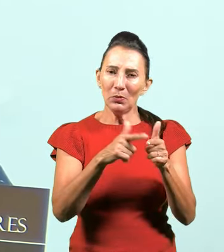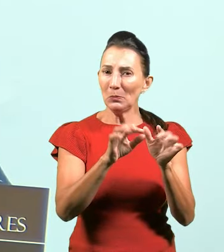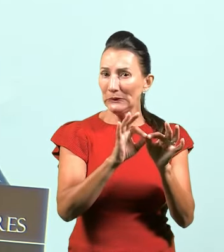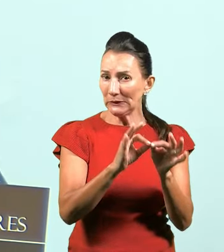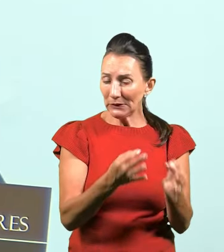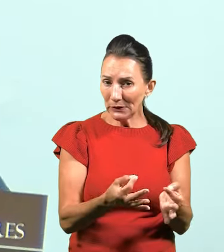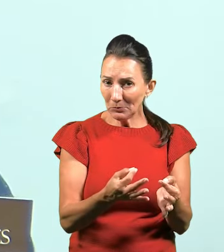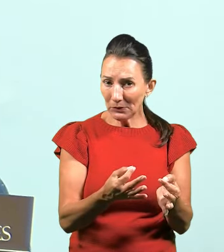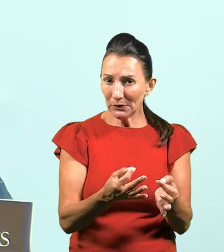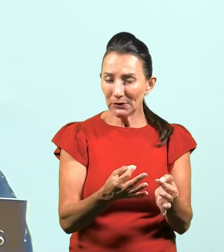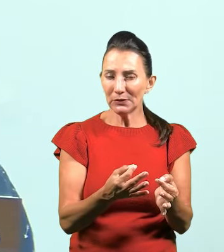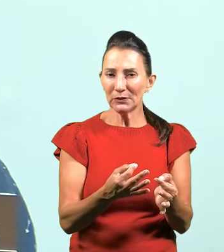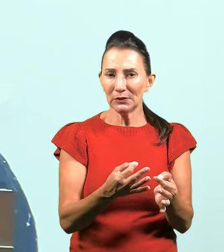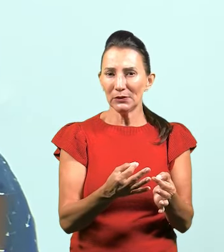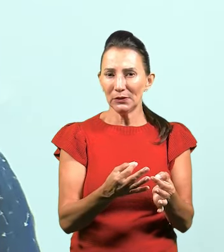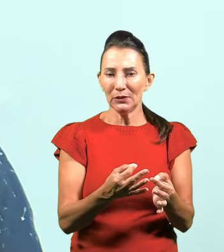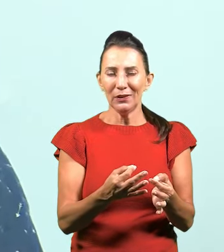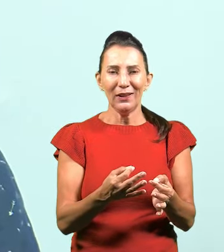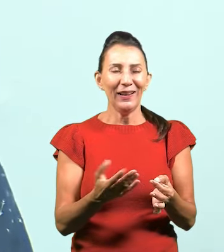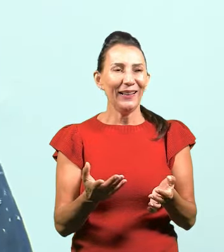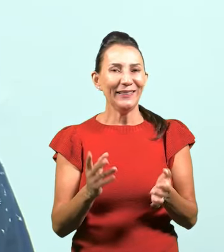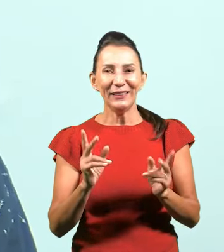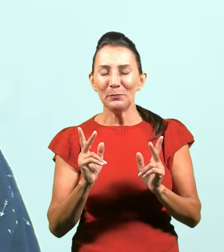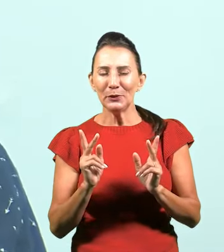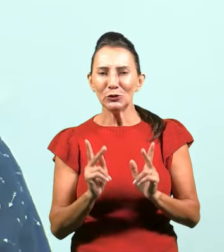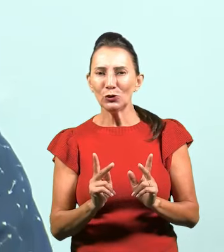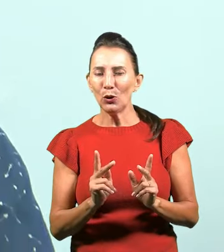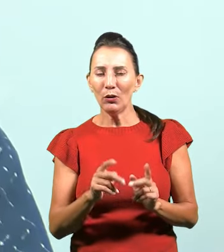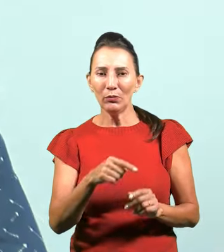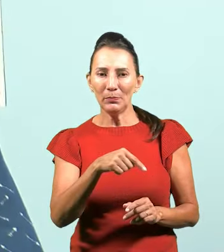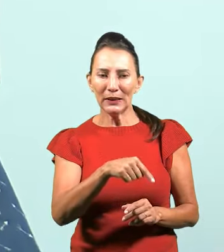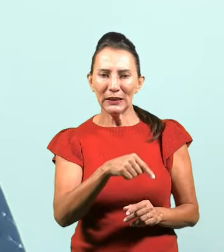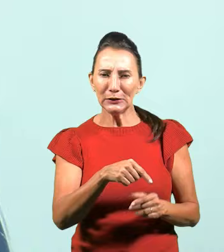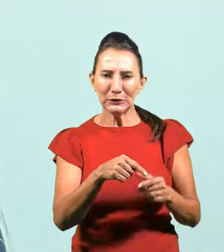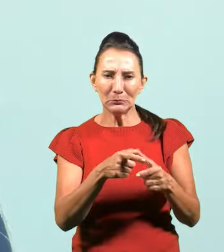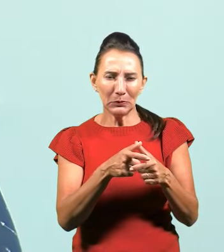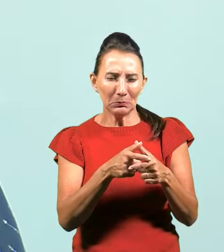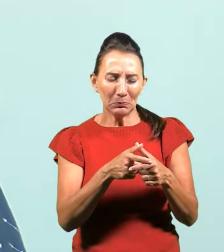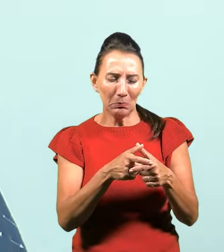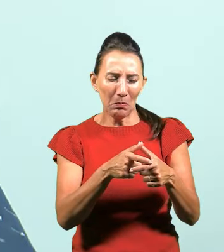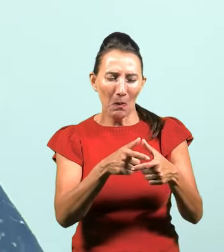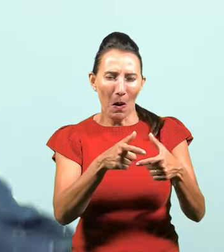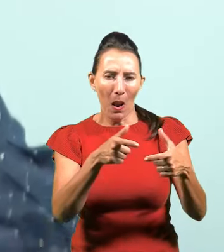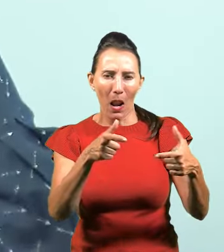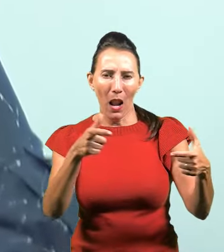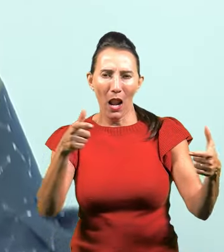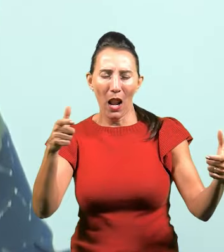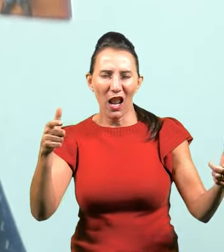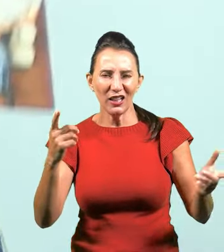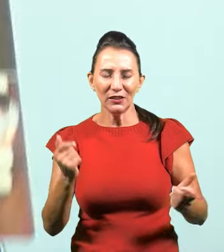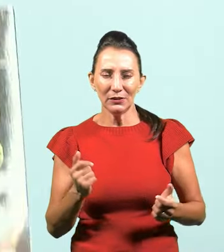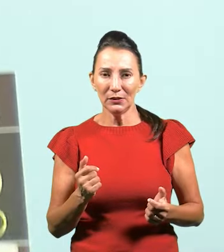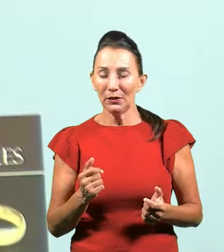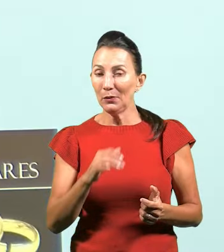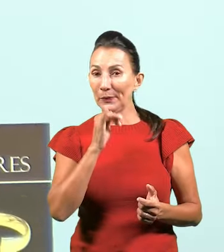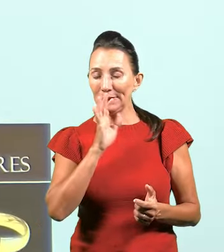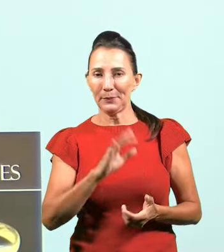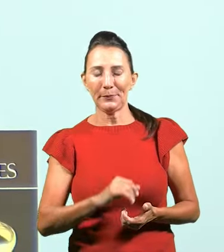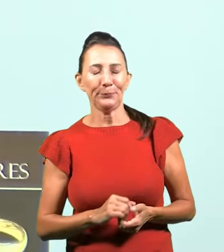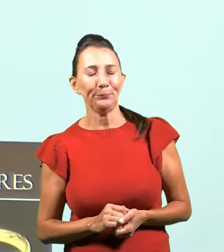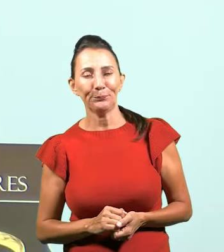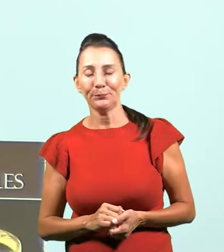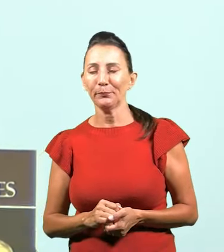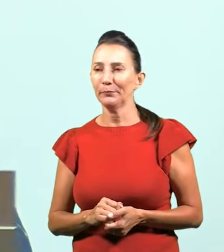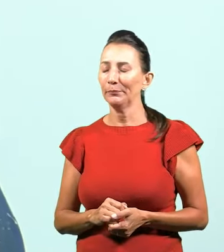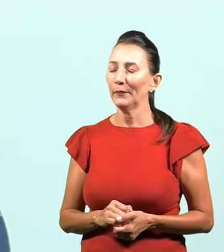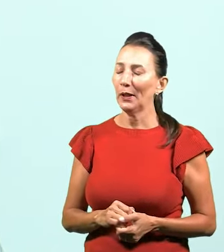Algo que pequeno, tem pessoas que superdimensionam, elas falam algo,